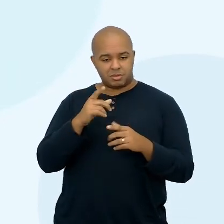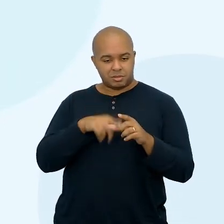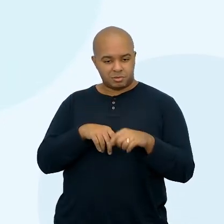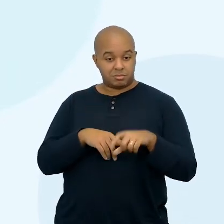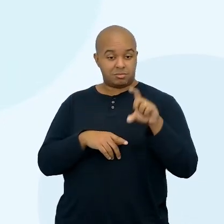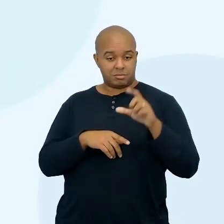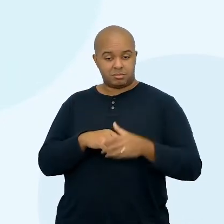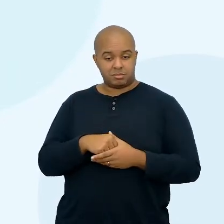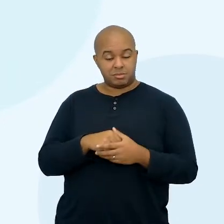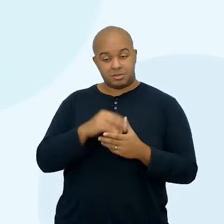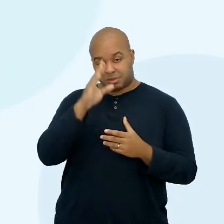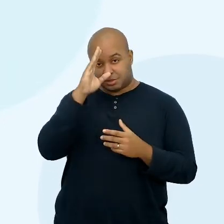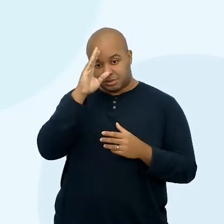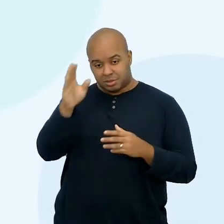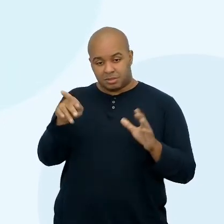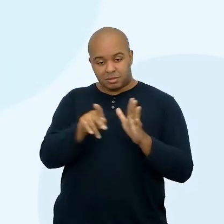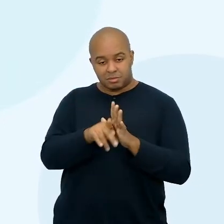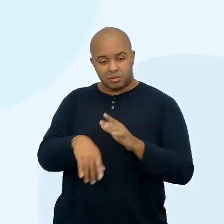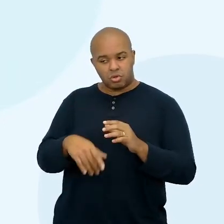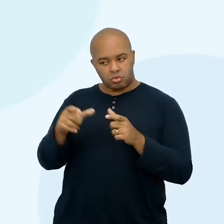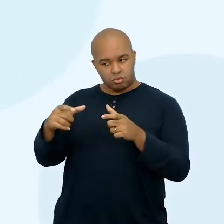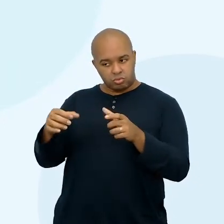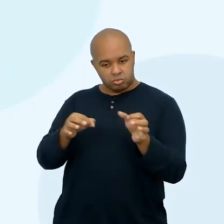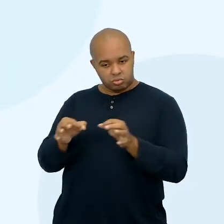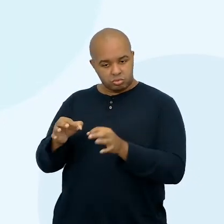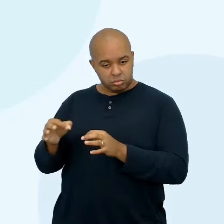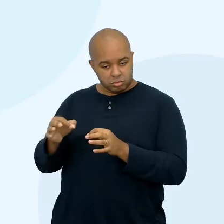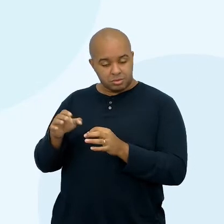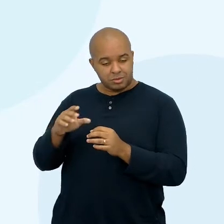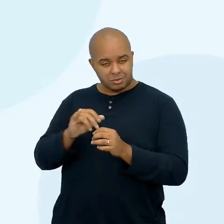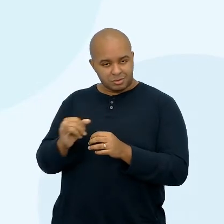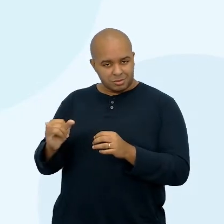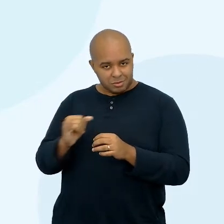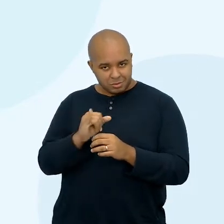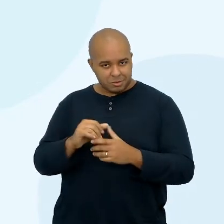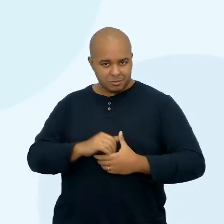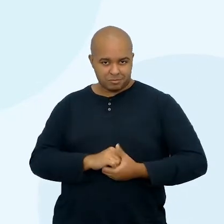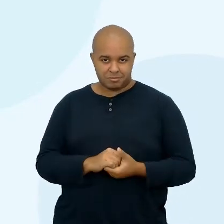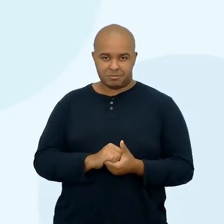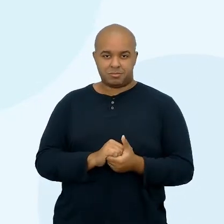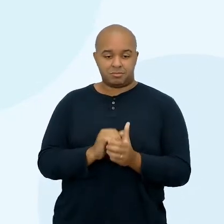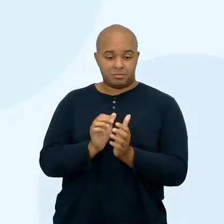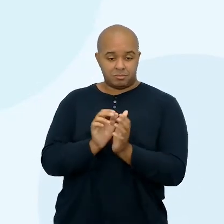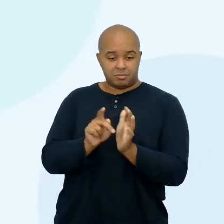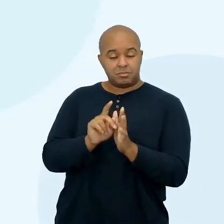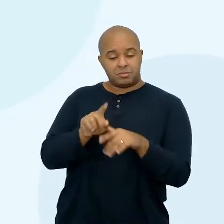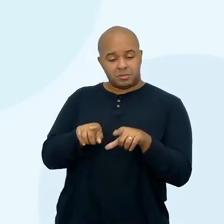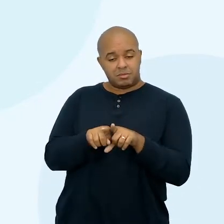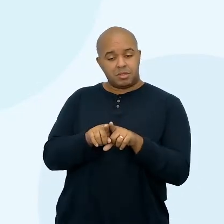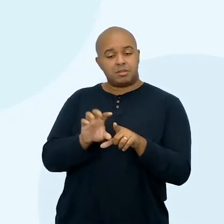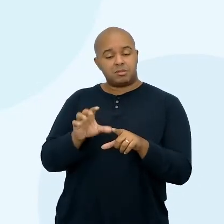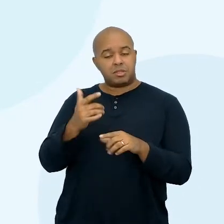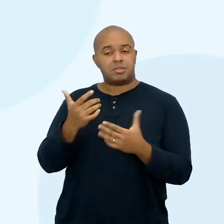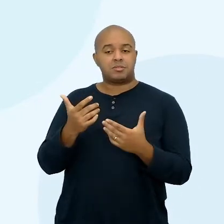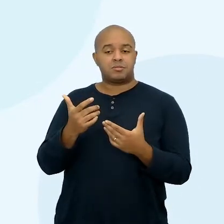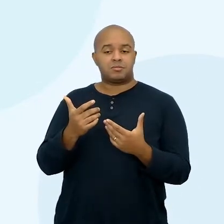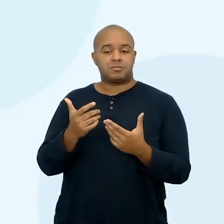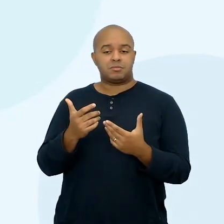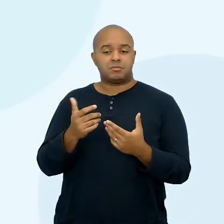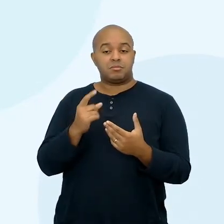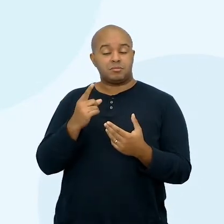não gostar da atuação desses representantes, você vai ter que escolher 4 anos para trocá-los.